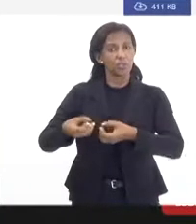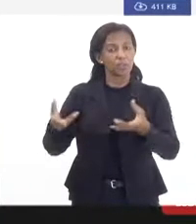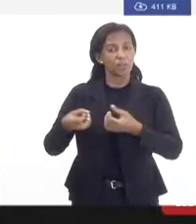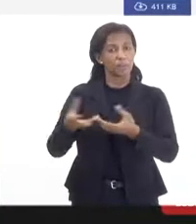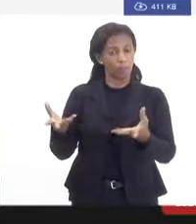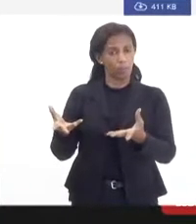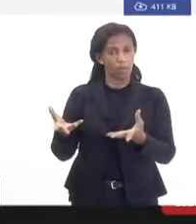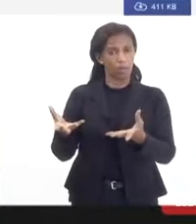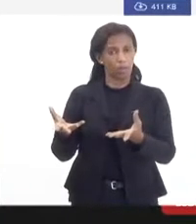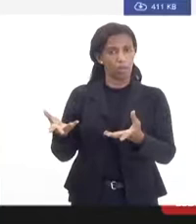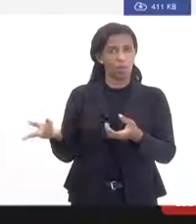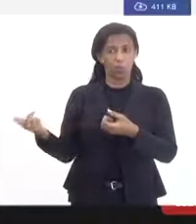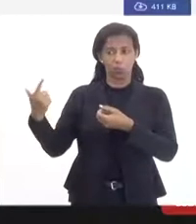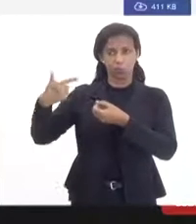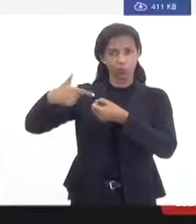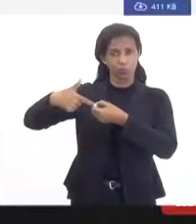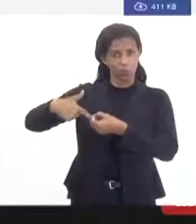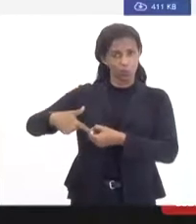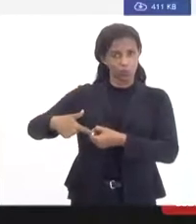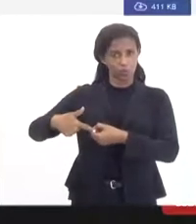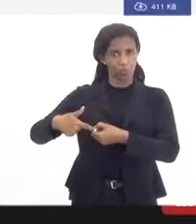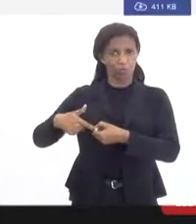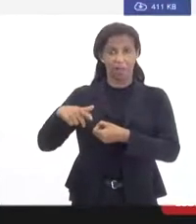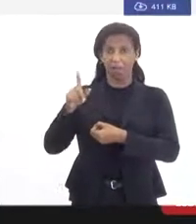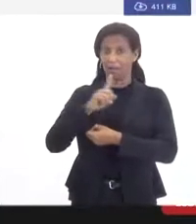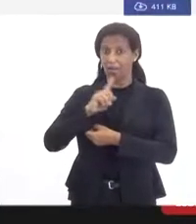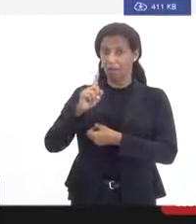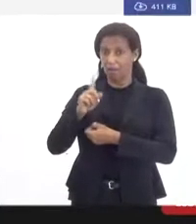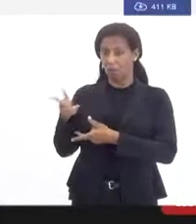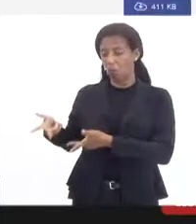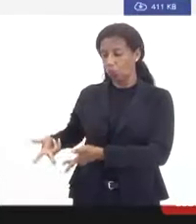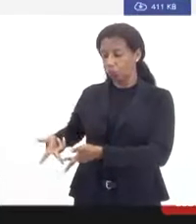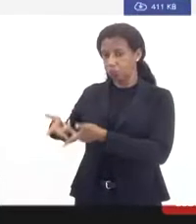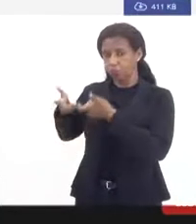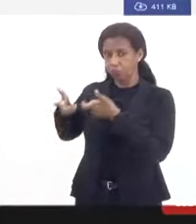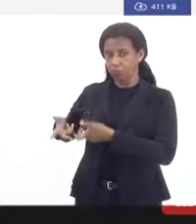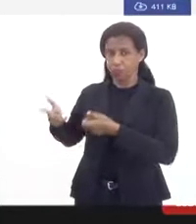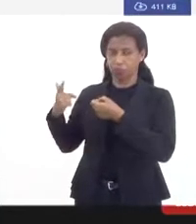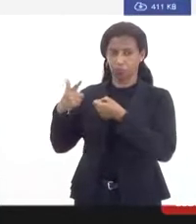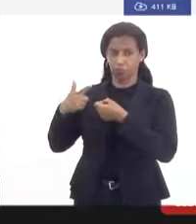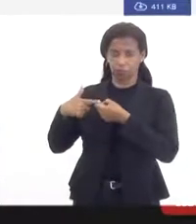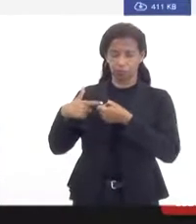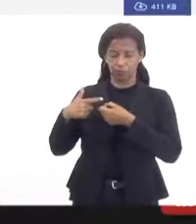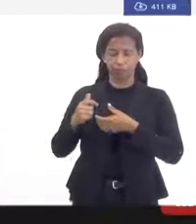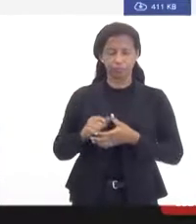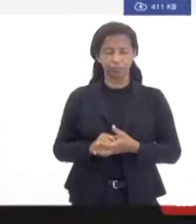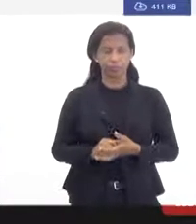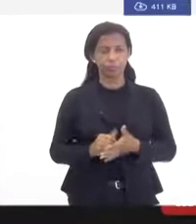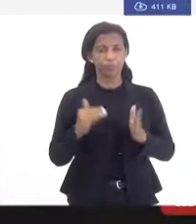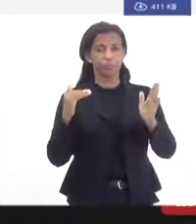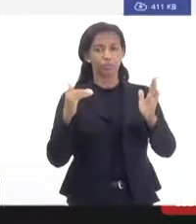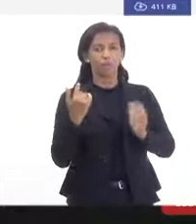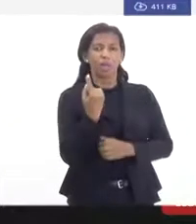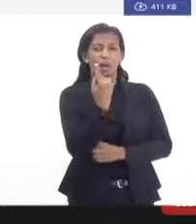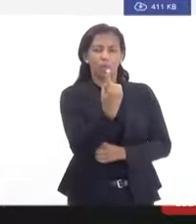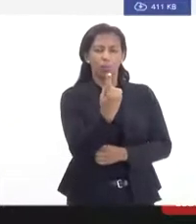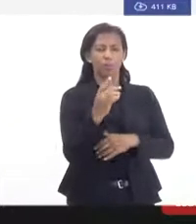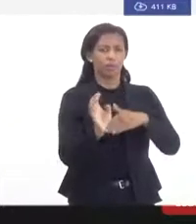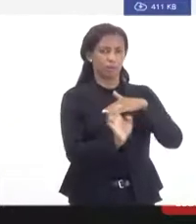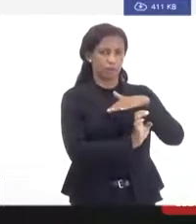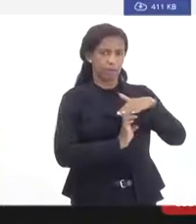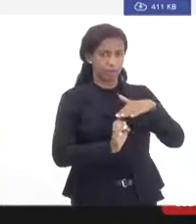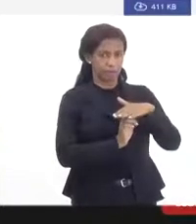exploradoras e produtoras e fugiriam um pouco dessa... do conceito de concessão. A única empresa